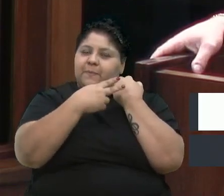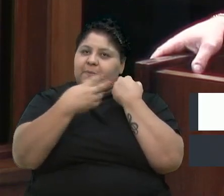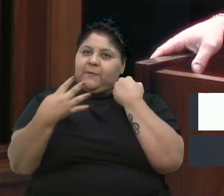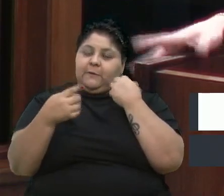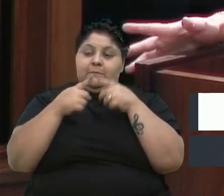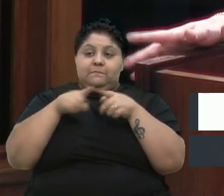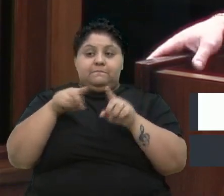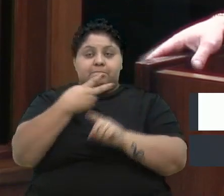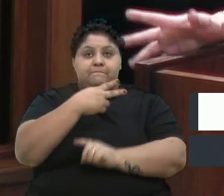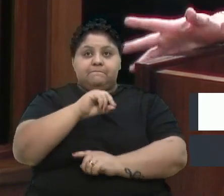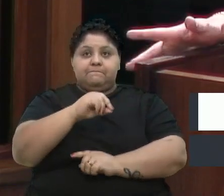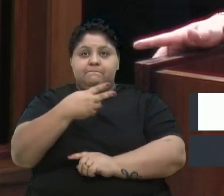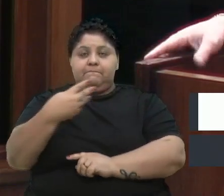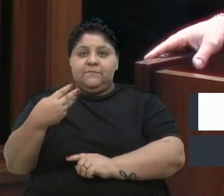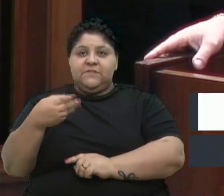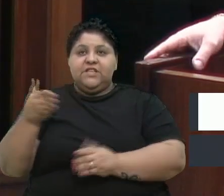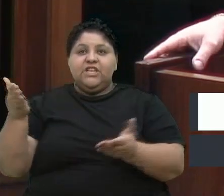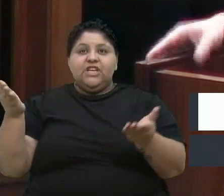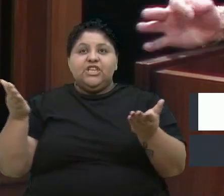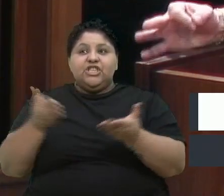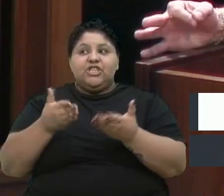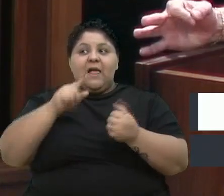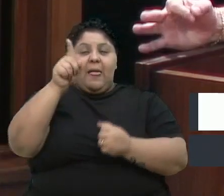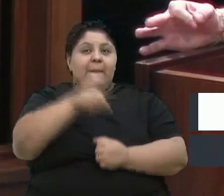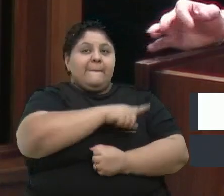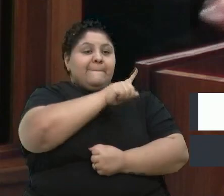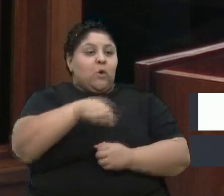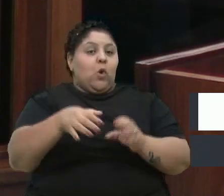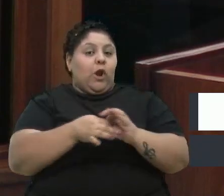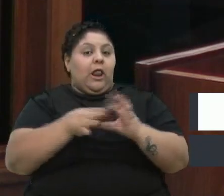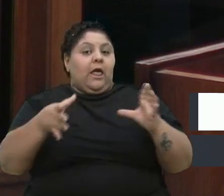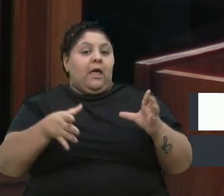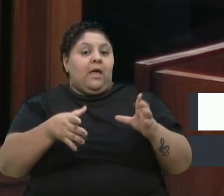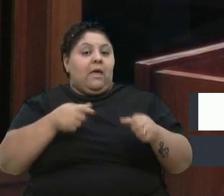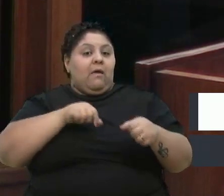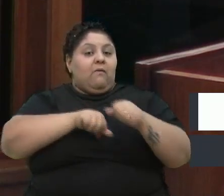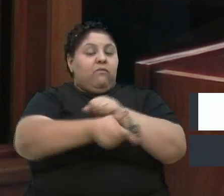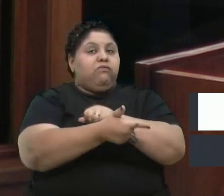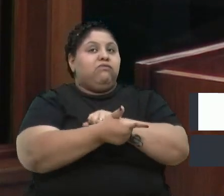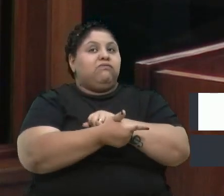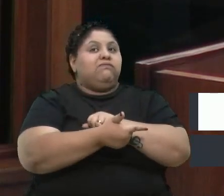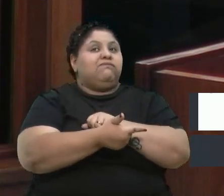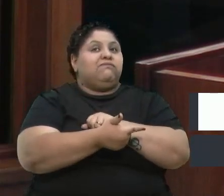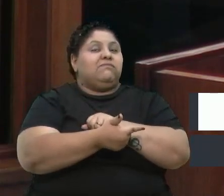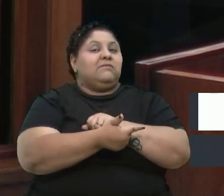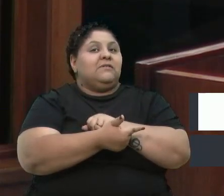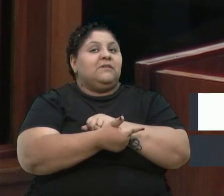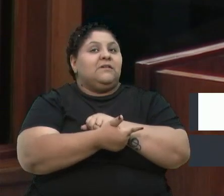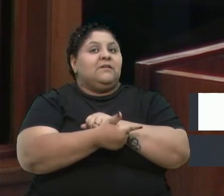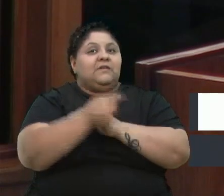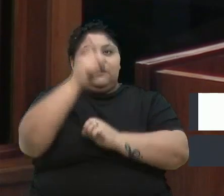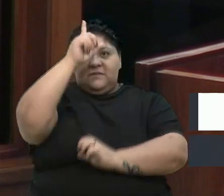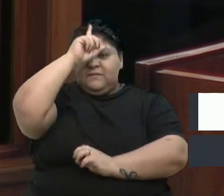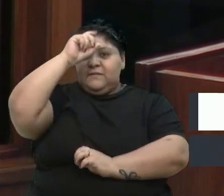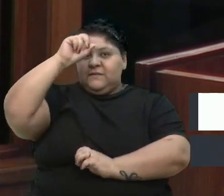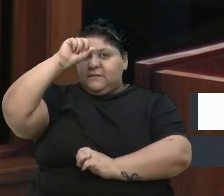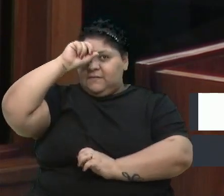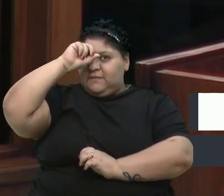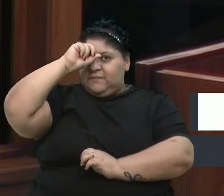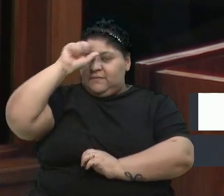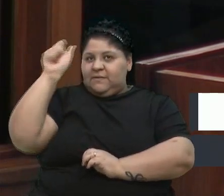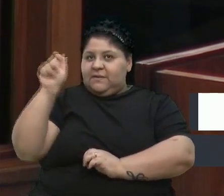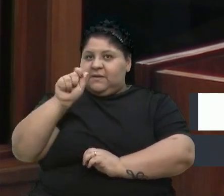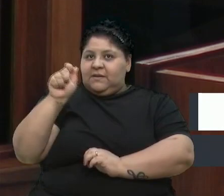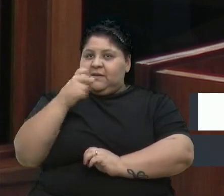2023 o governo já bloqueou a liberação de verbas, pasme, para hospitais, auxílio